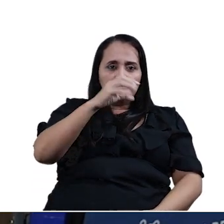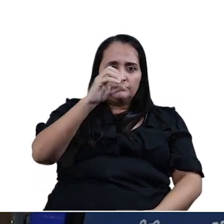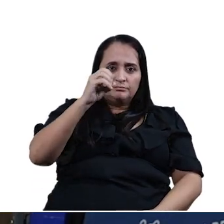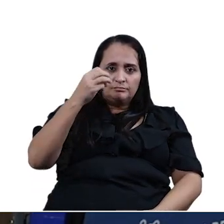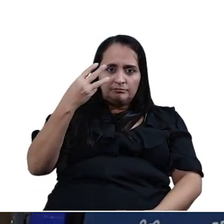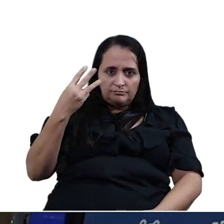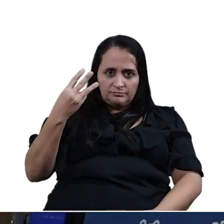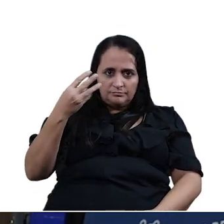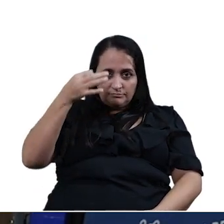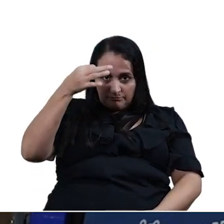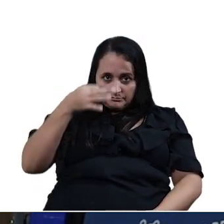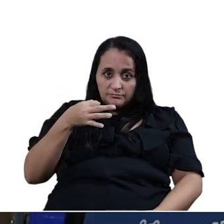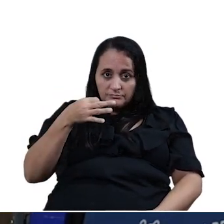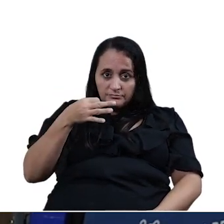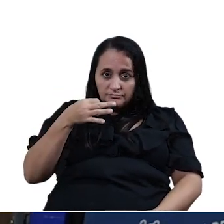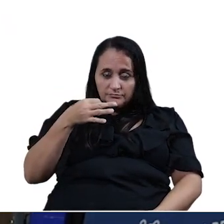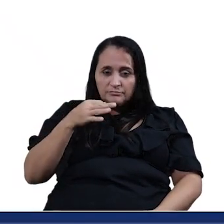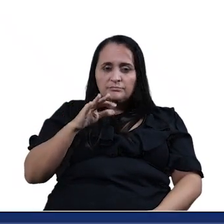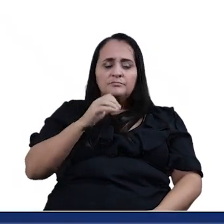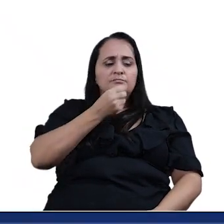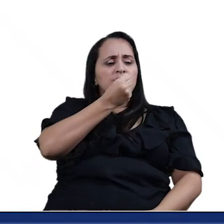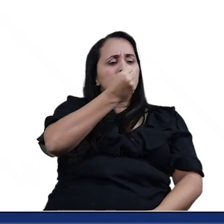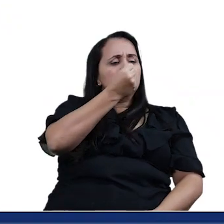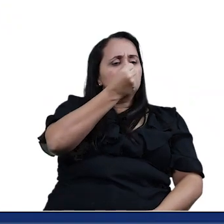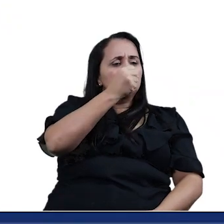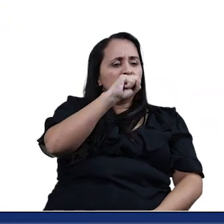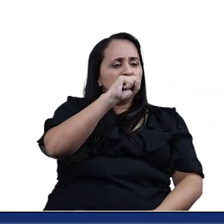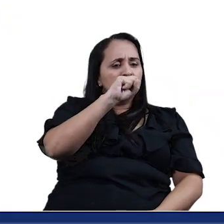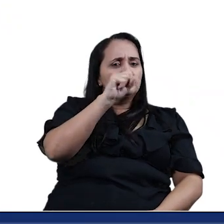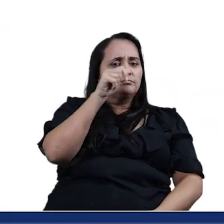203. Certo?